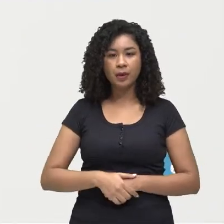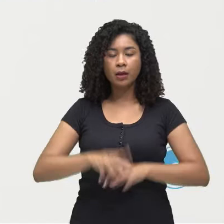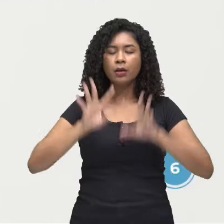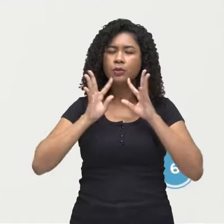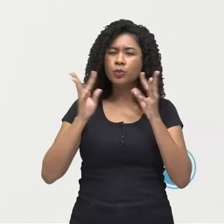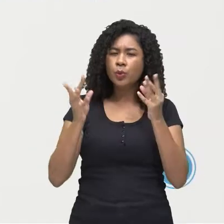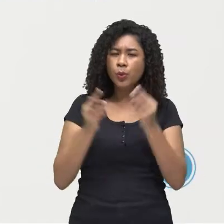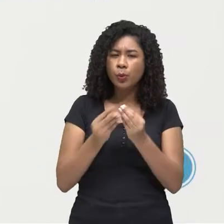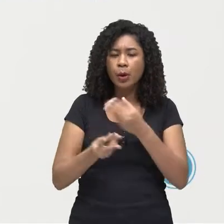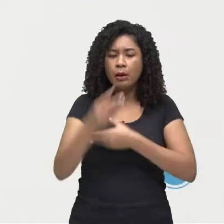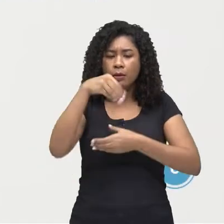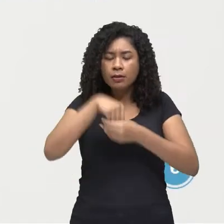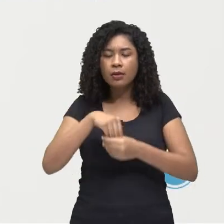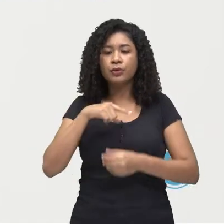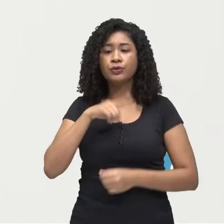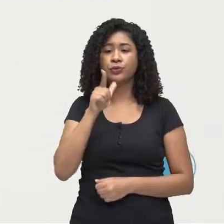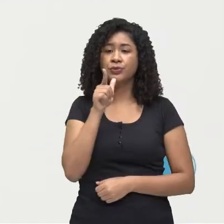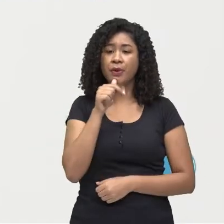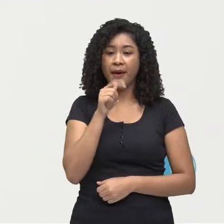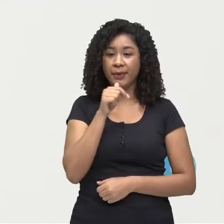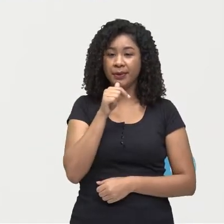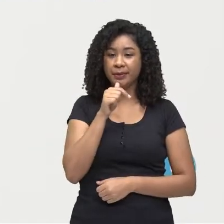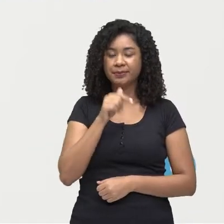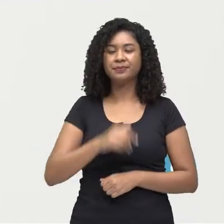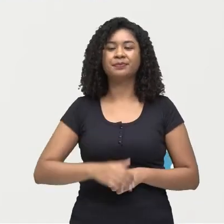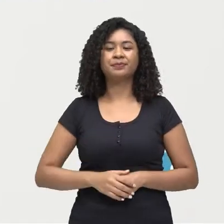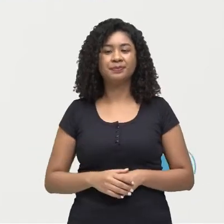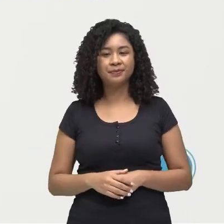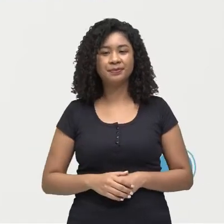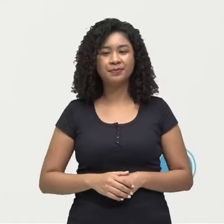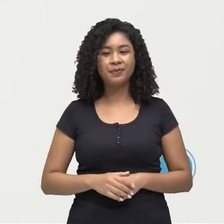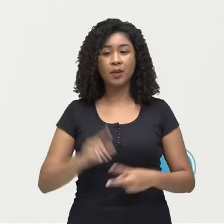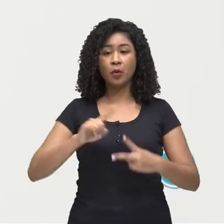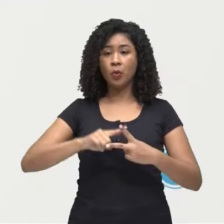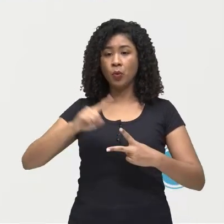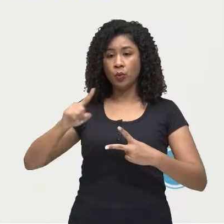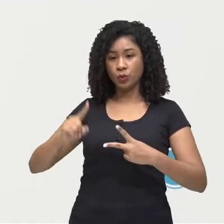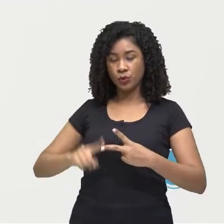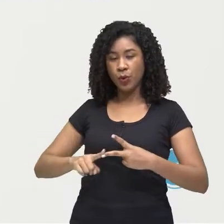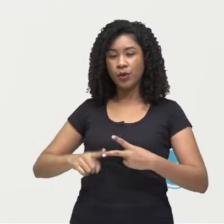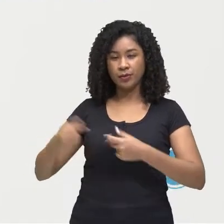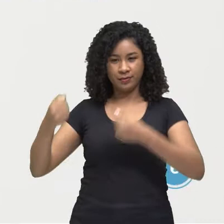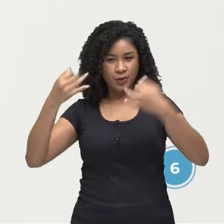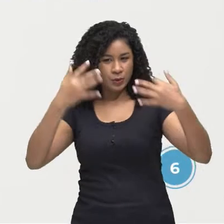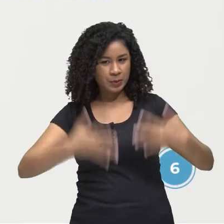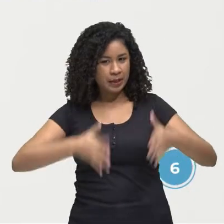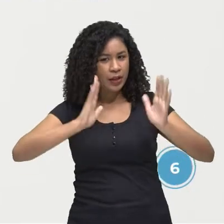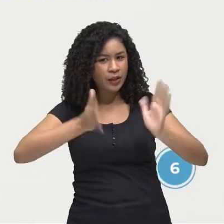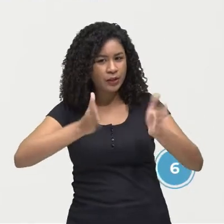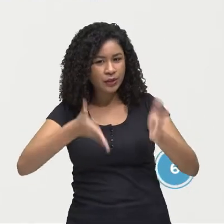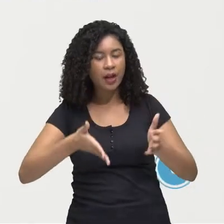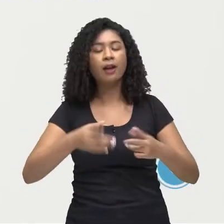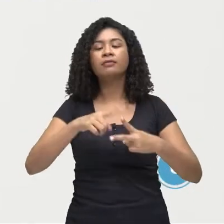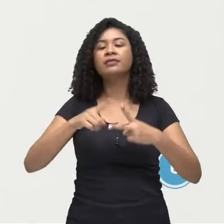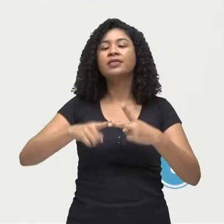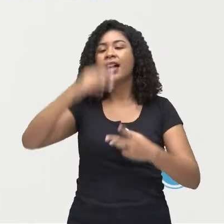de átomo. Eles acreditavam que o universo era formado por